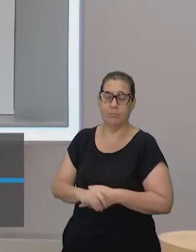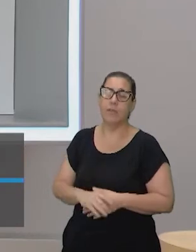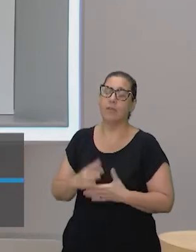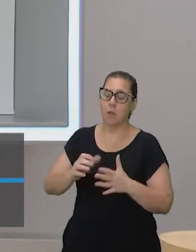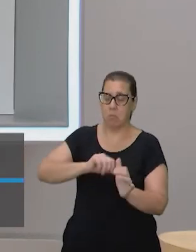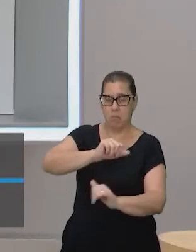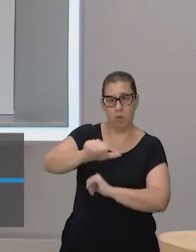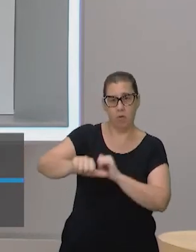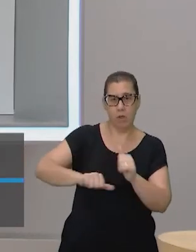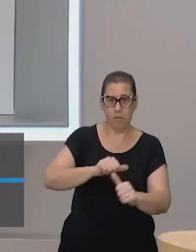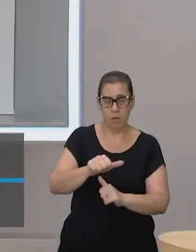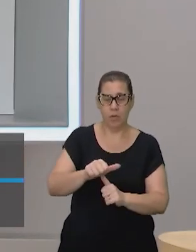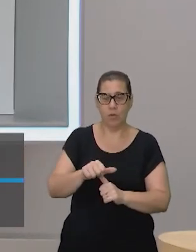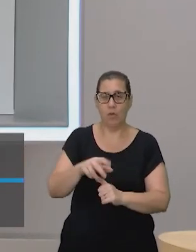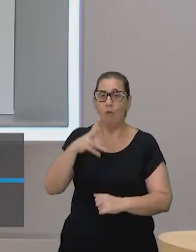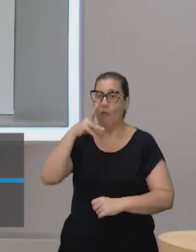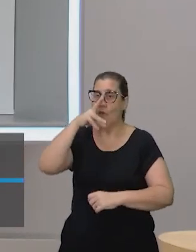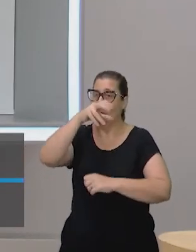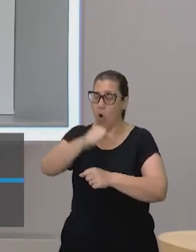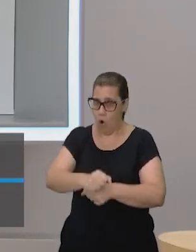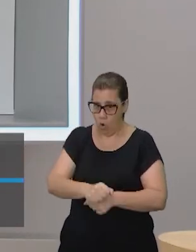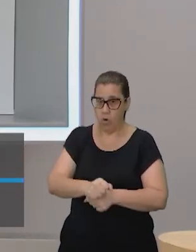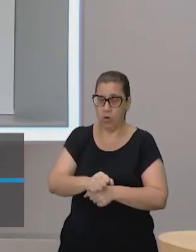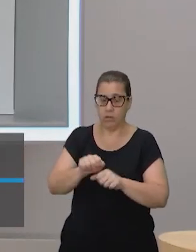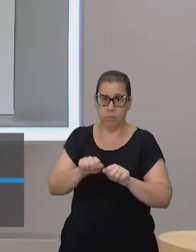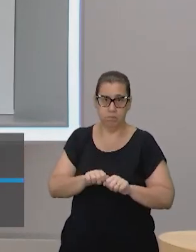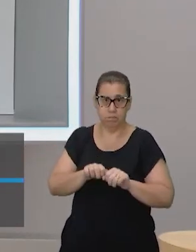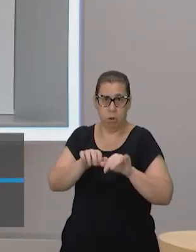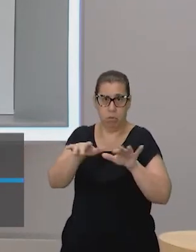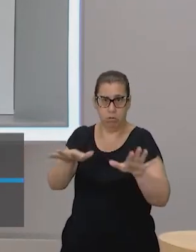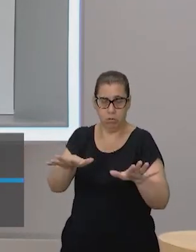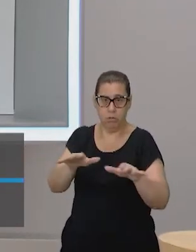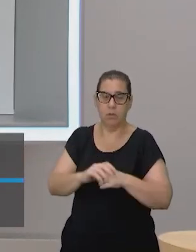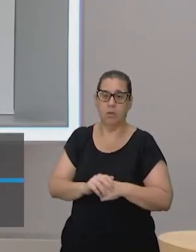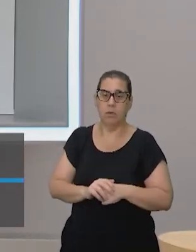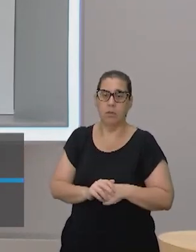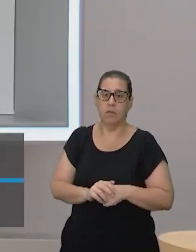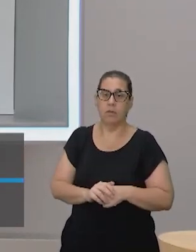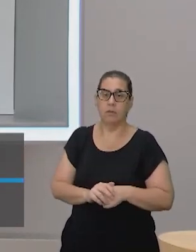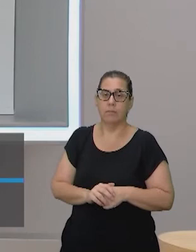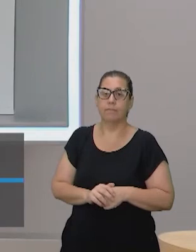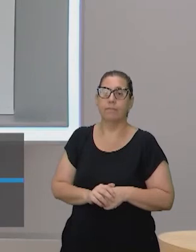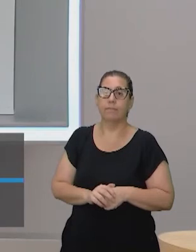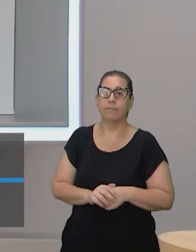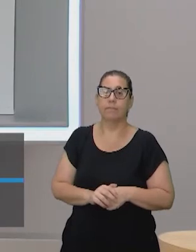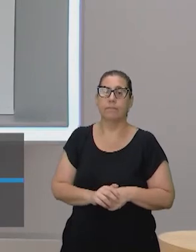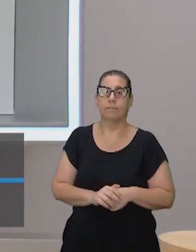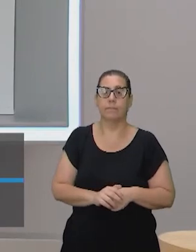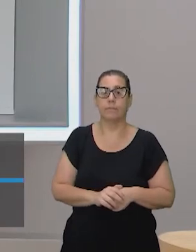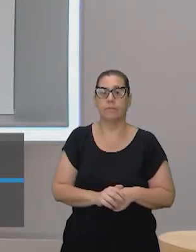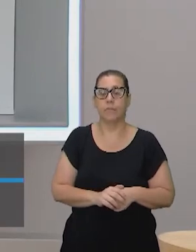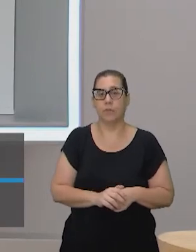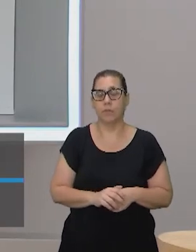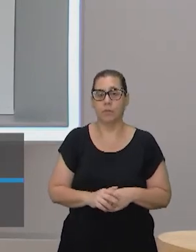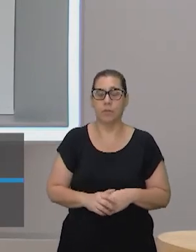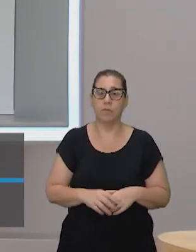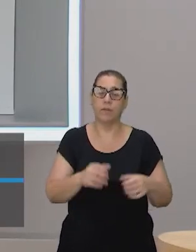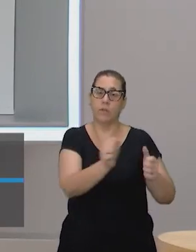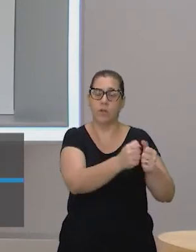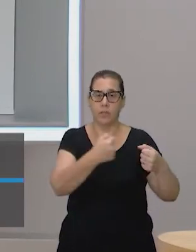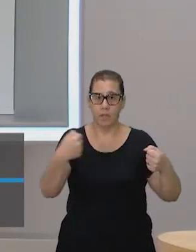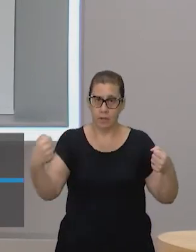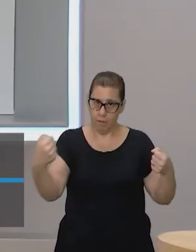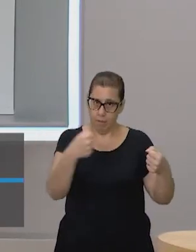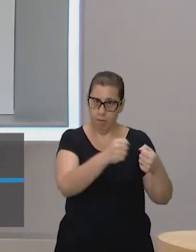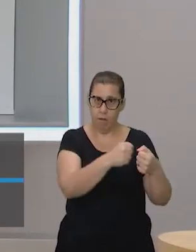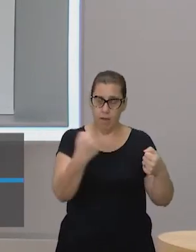transformação de compressão forçada e expansão, ele rouba calor de dentro da máquina frigorífica.